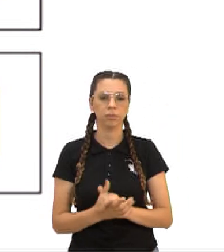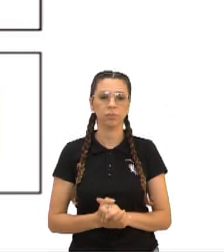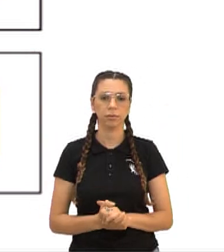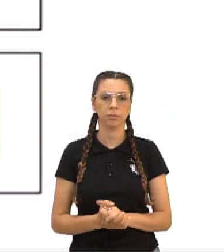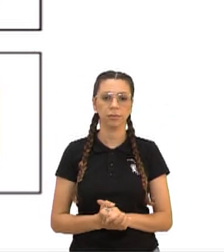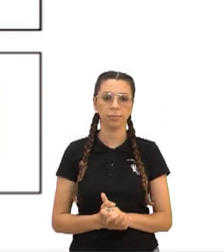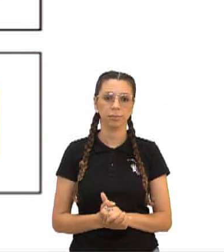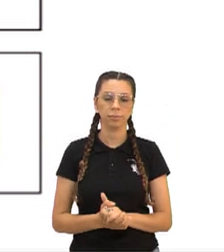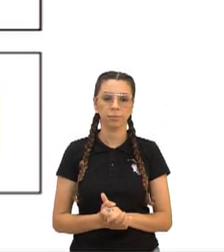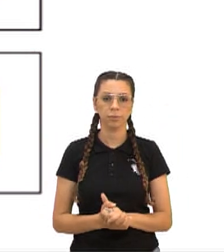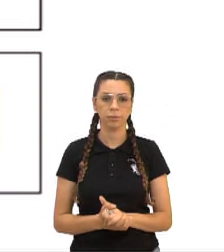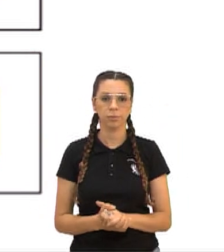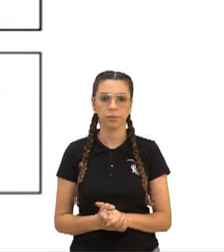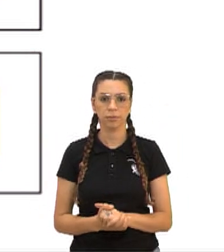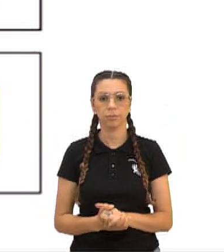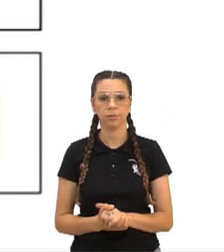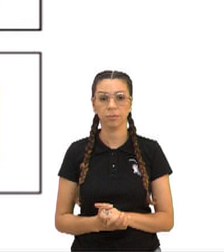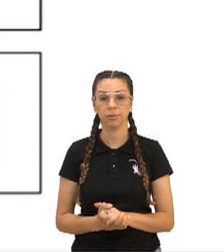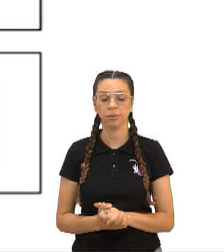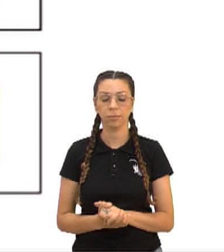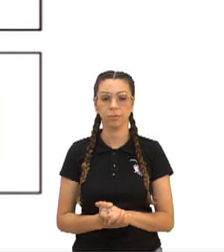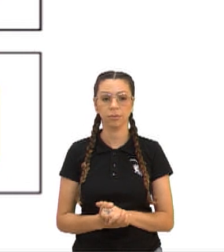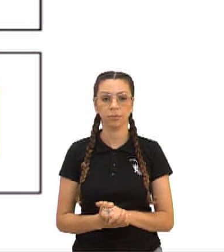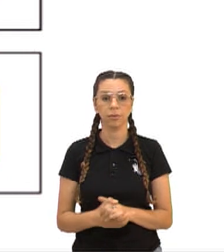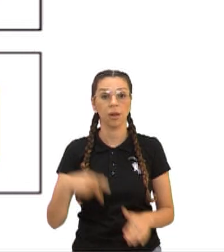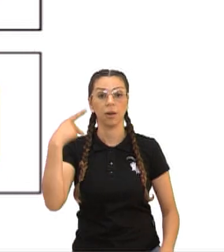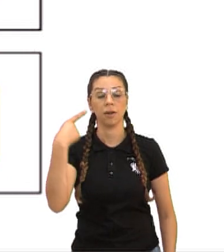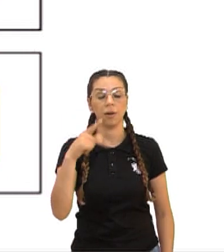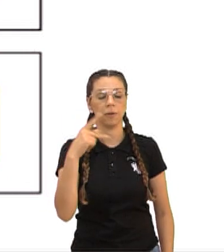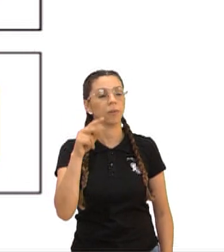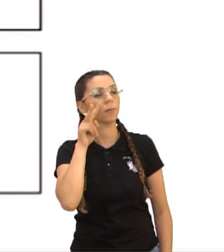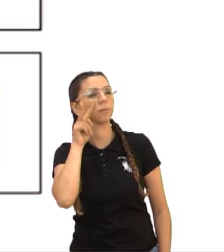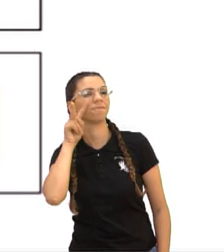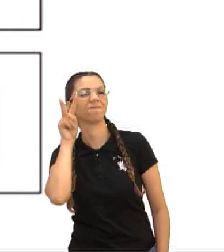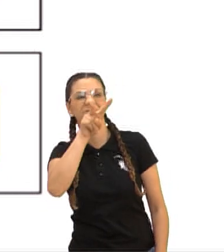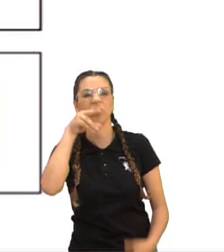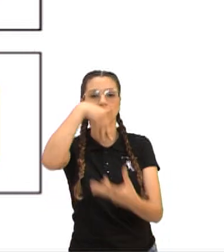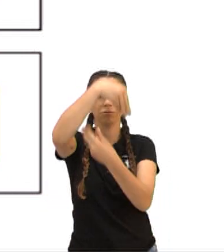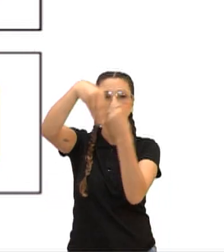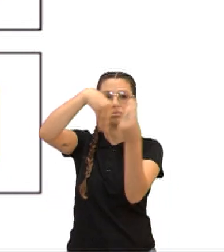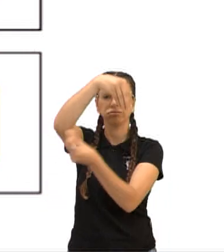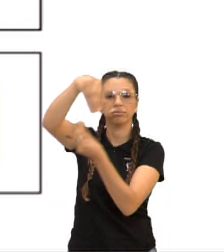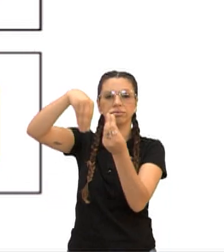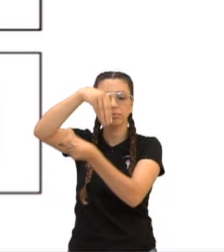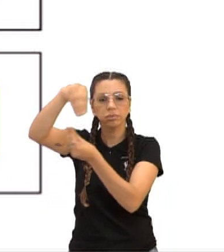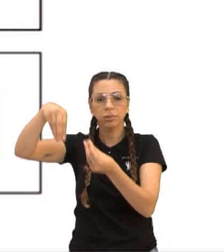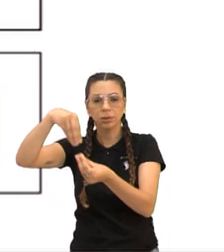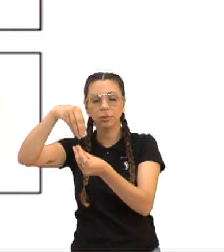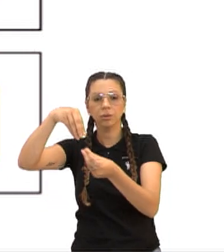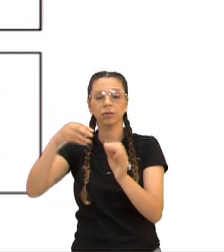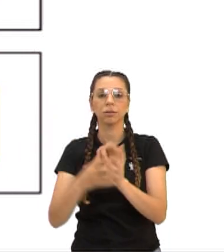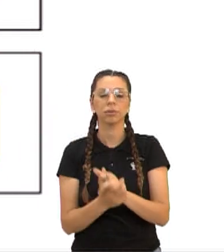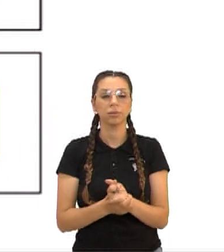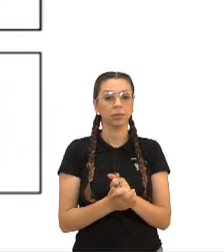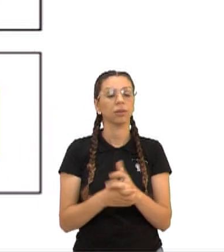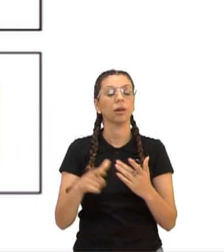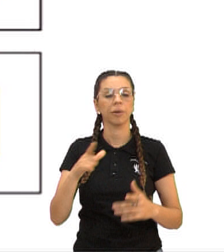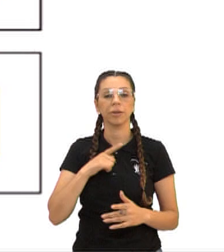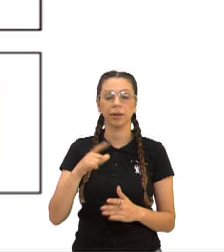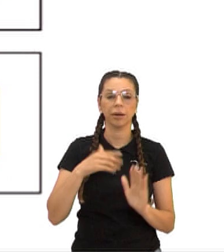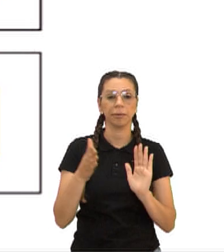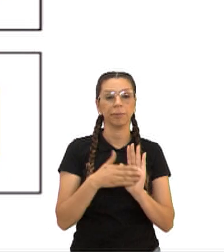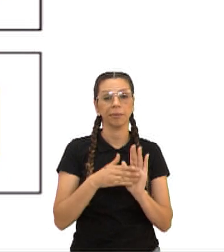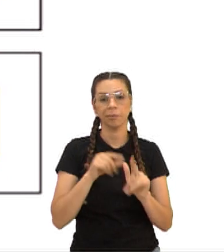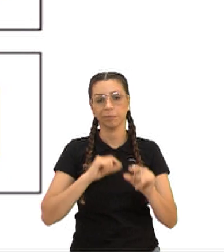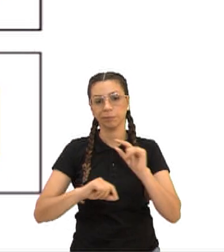Né? A tua visão vai automaticamente misturar essas cores. Tá? Então, tem todo o